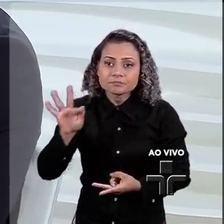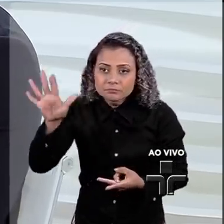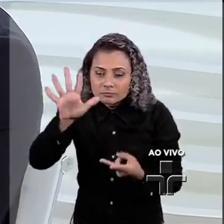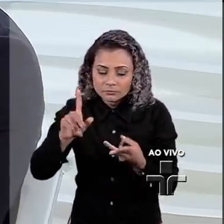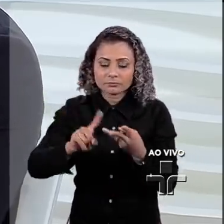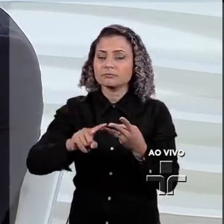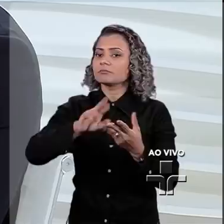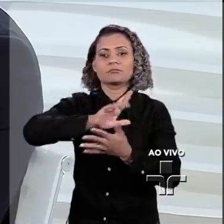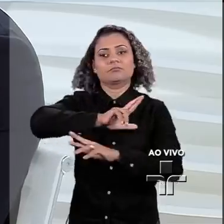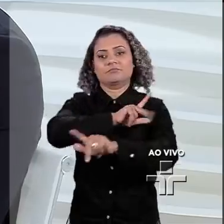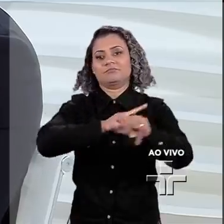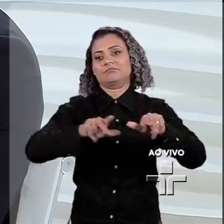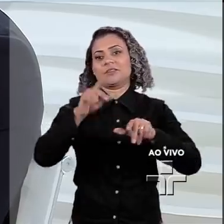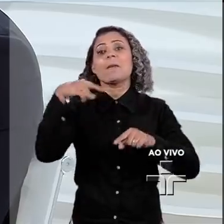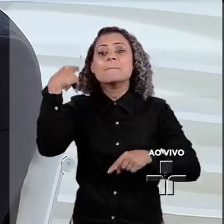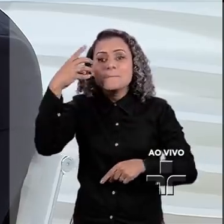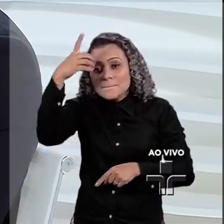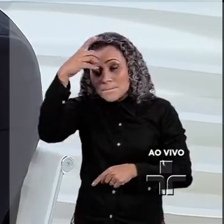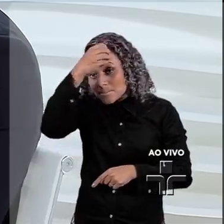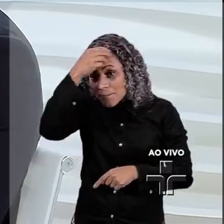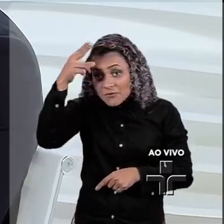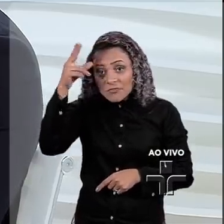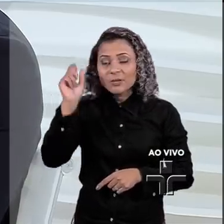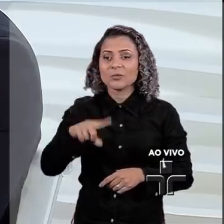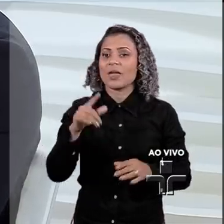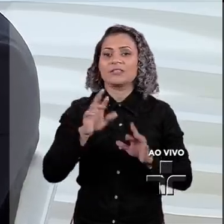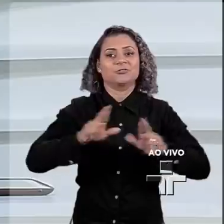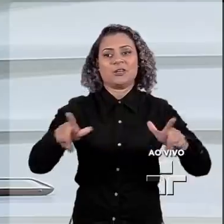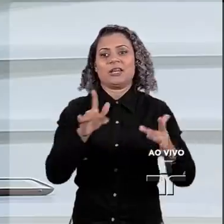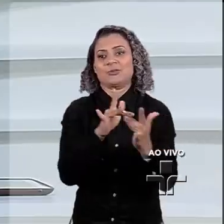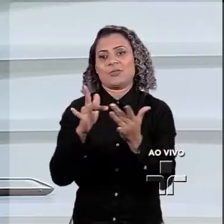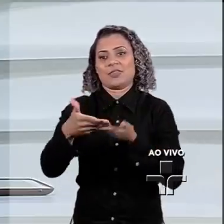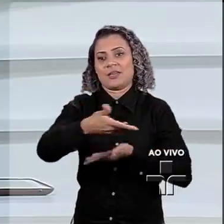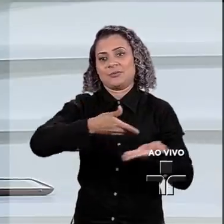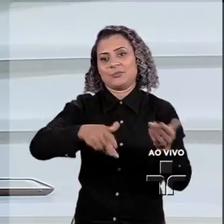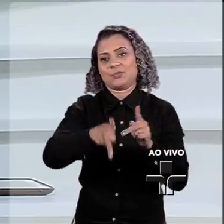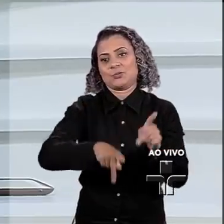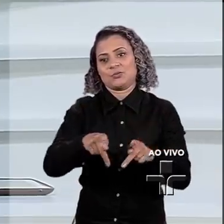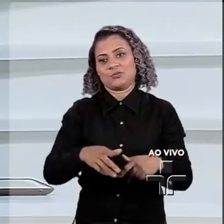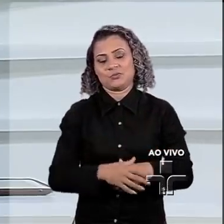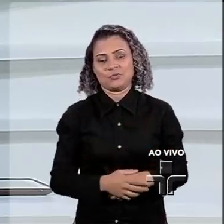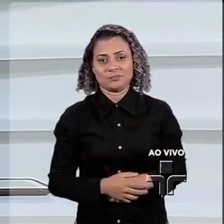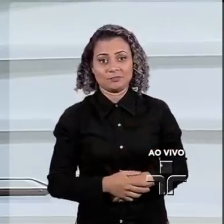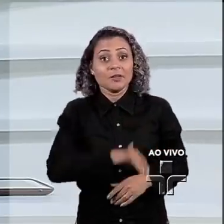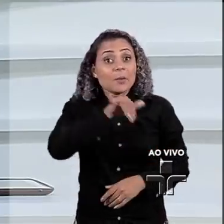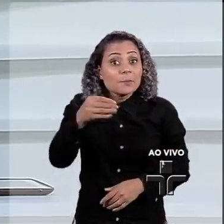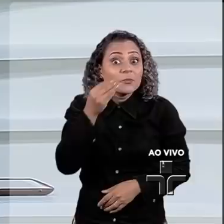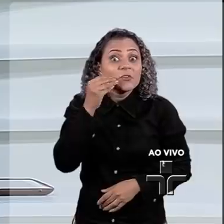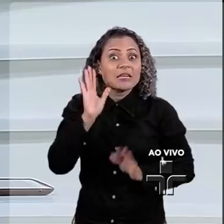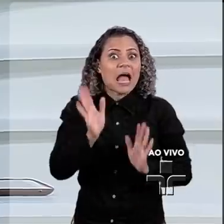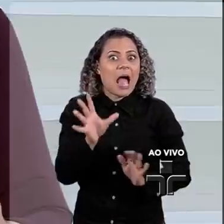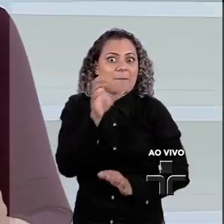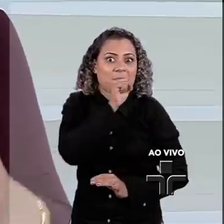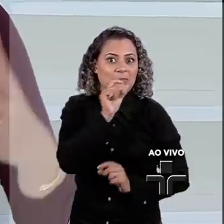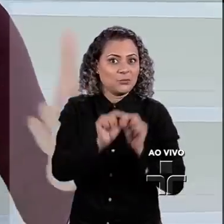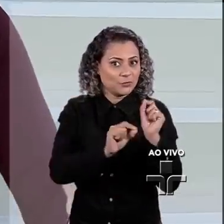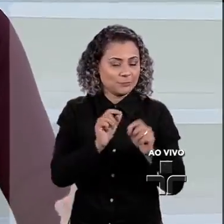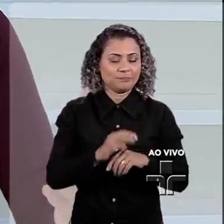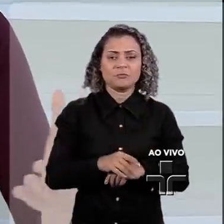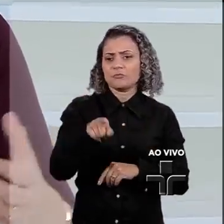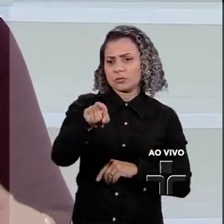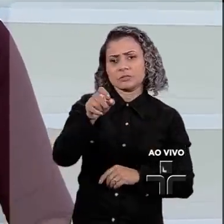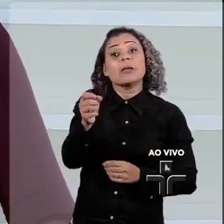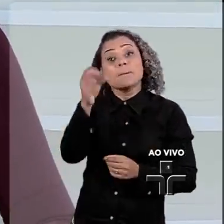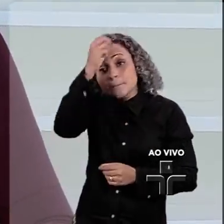a relação que o prefeito tem com a população. Eu vou aproveitar aqui que eu já embalei. Você é o prefeito